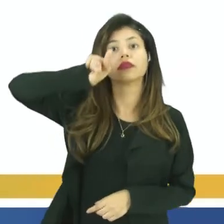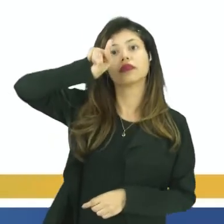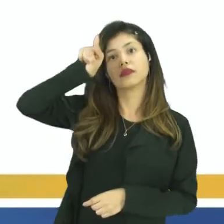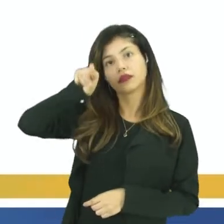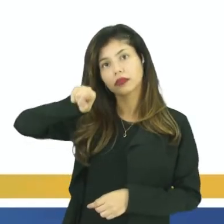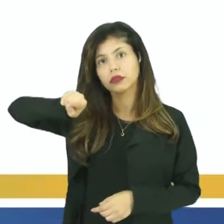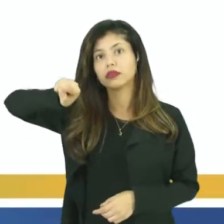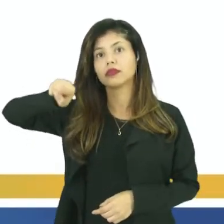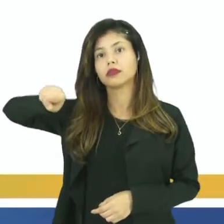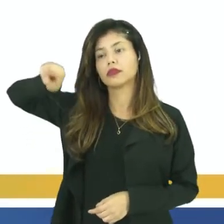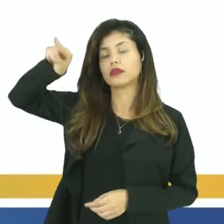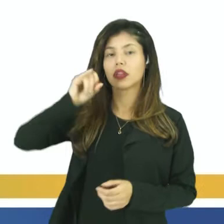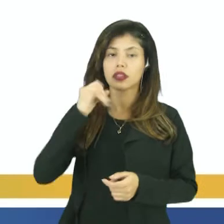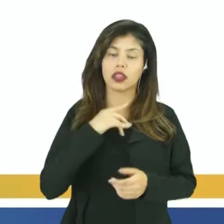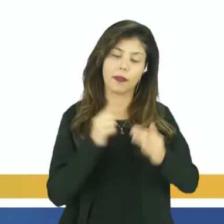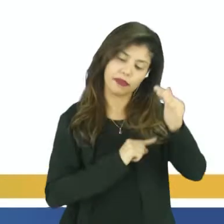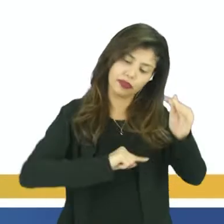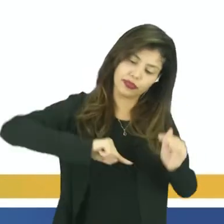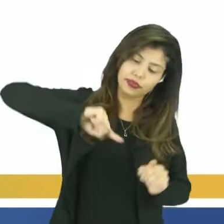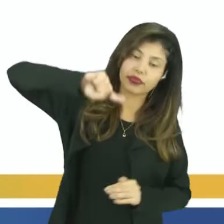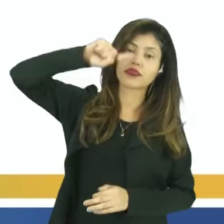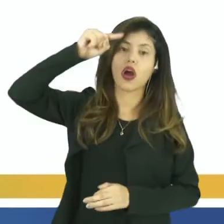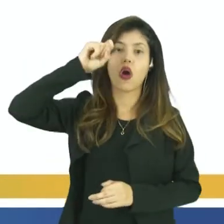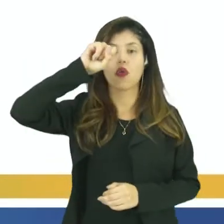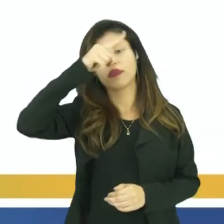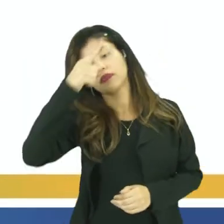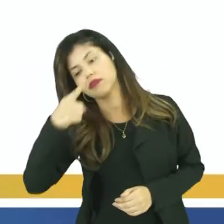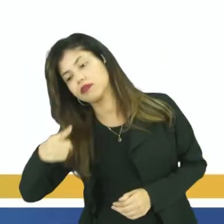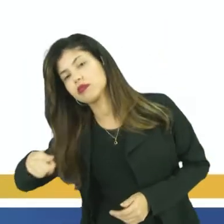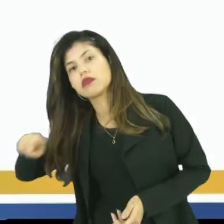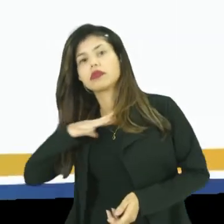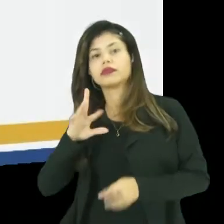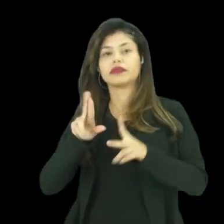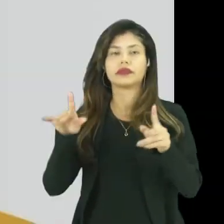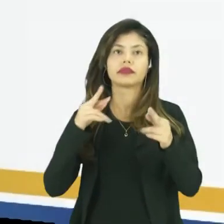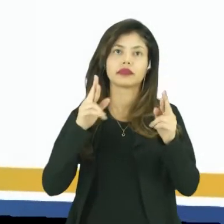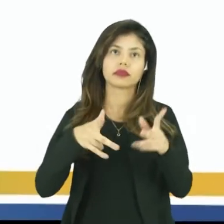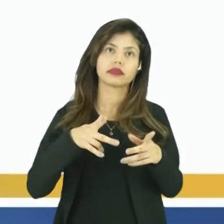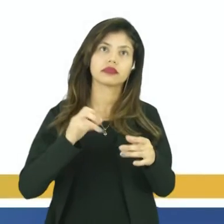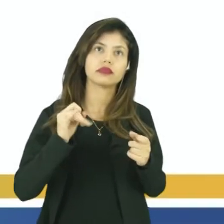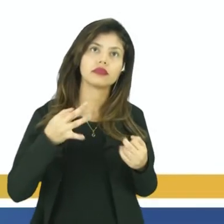o gráfico está crescente ou decrescente. Tudo bem?